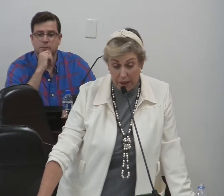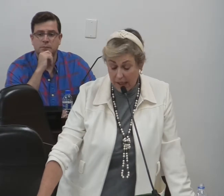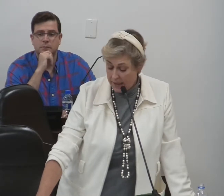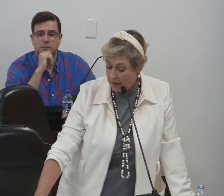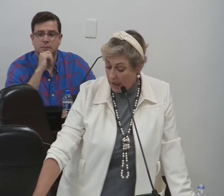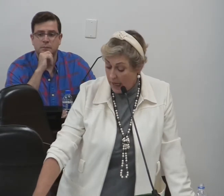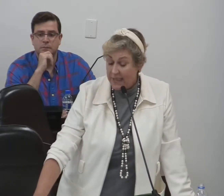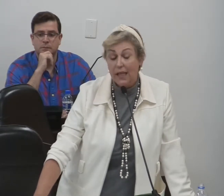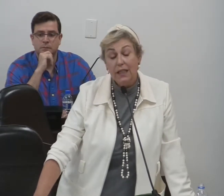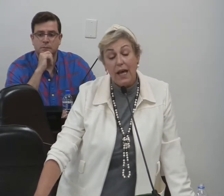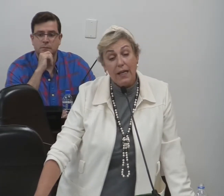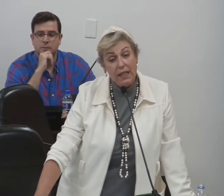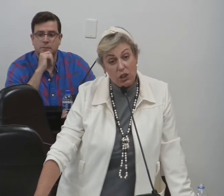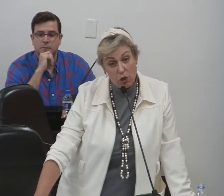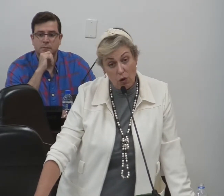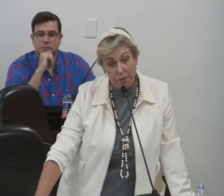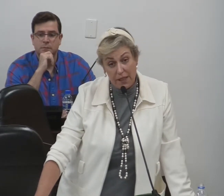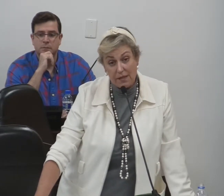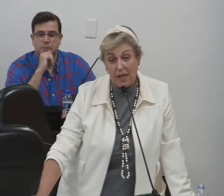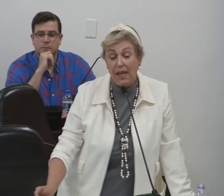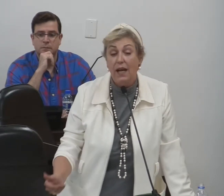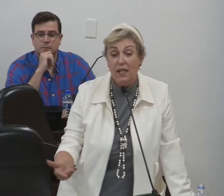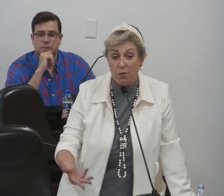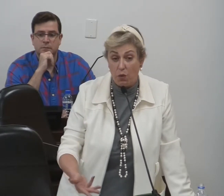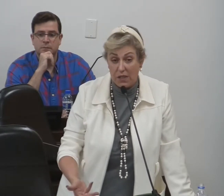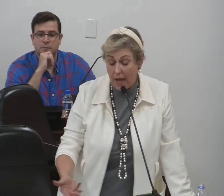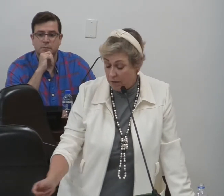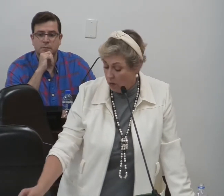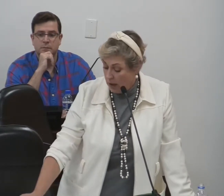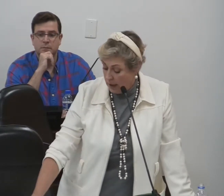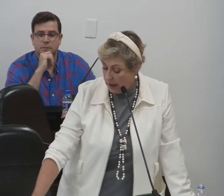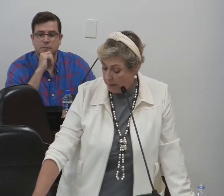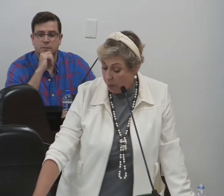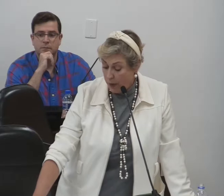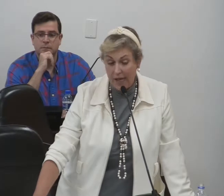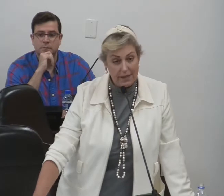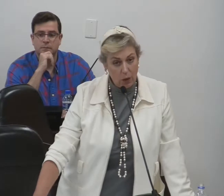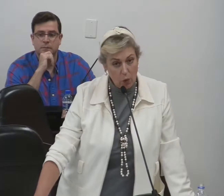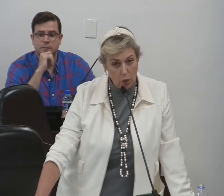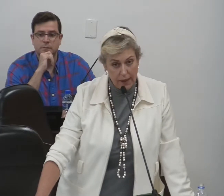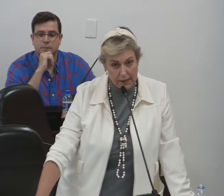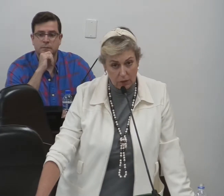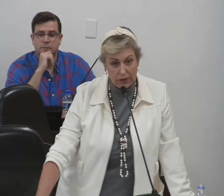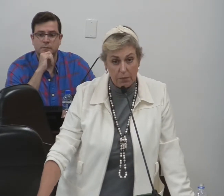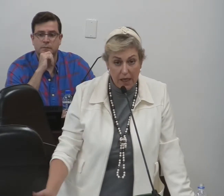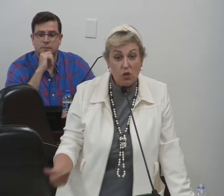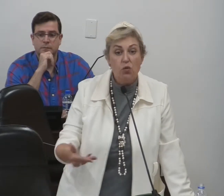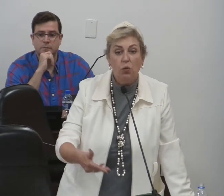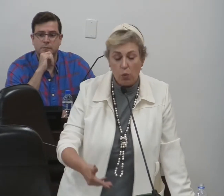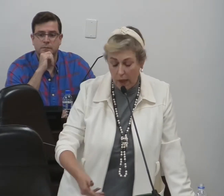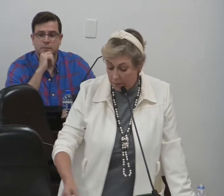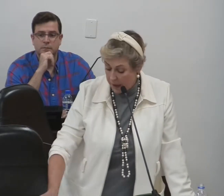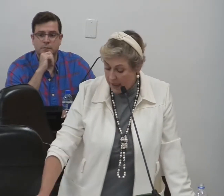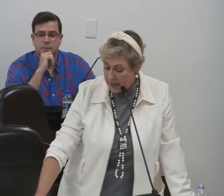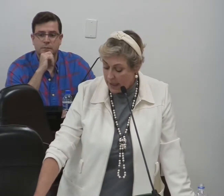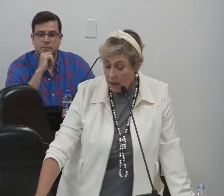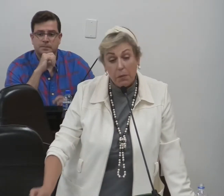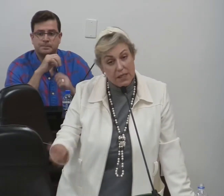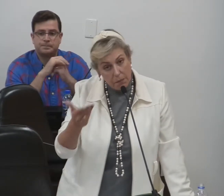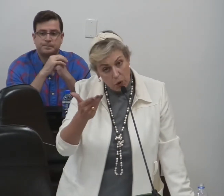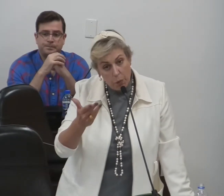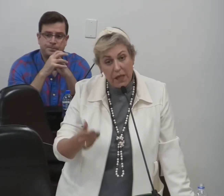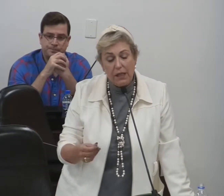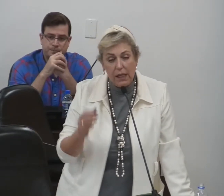empresa. A Secretaria de Obras é a responsável por essa colocação também, junto à empresa,